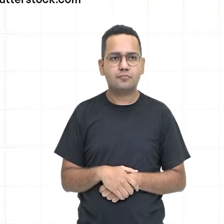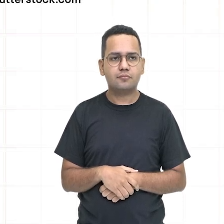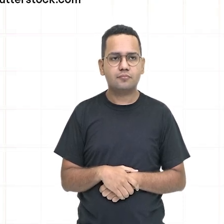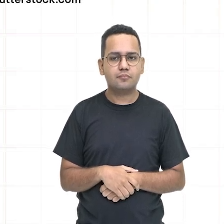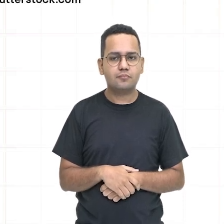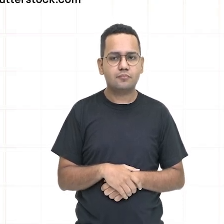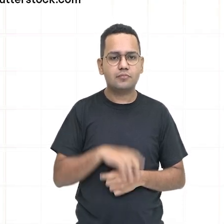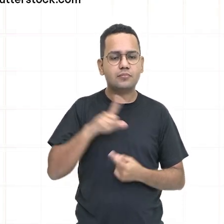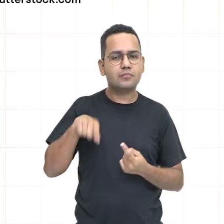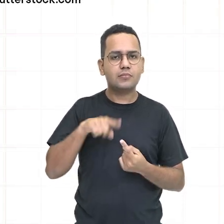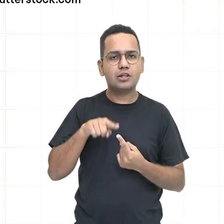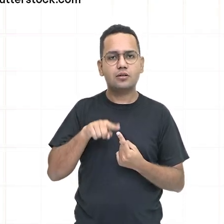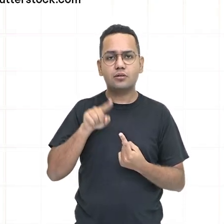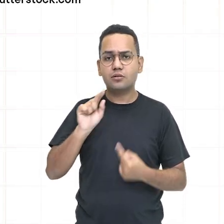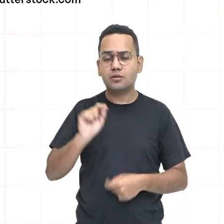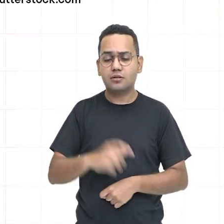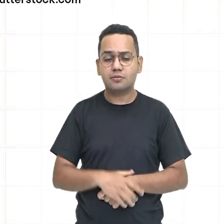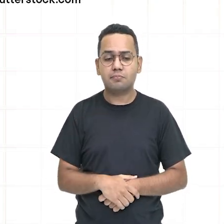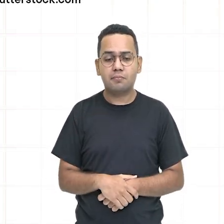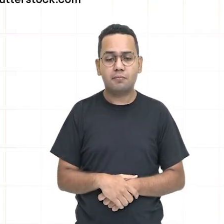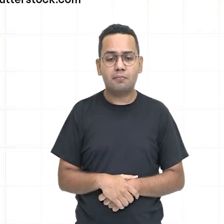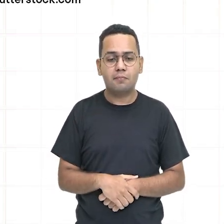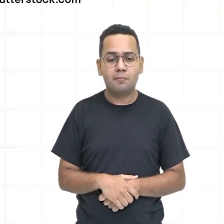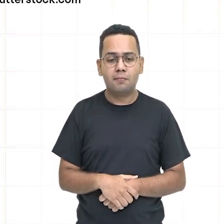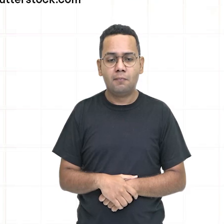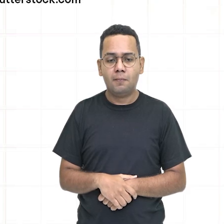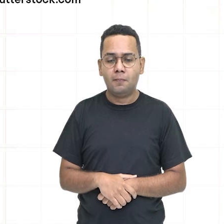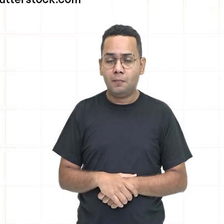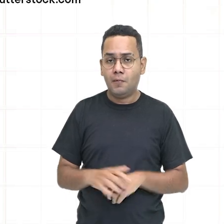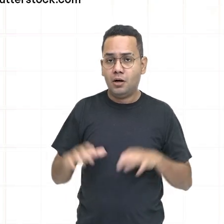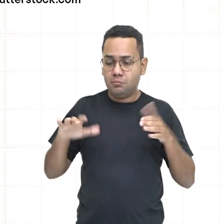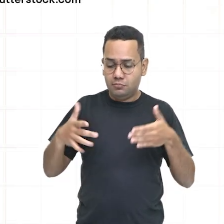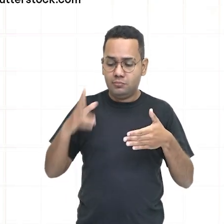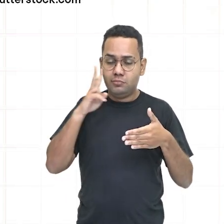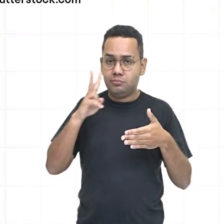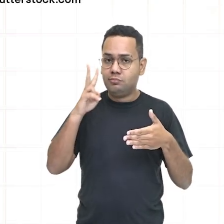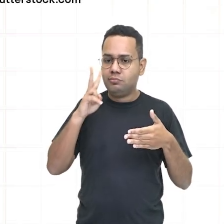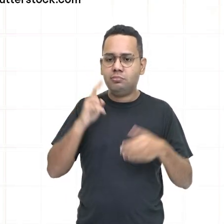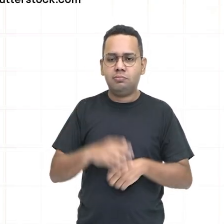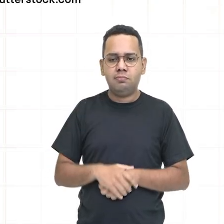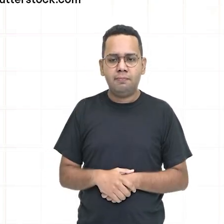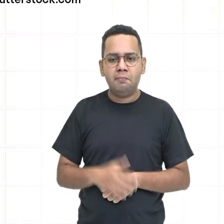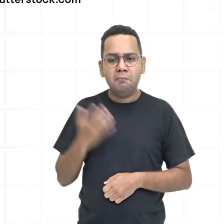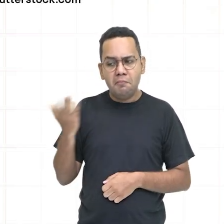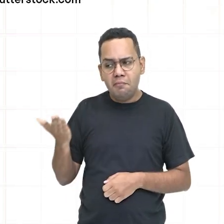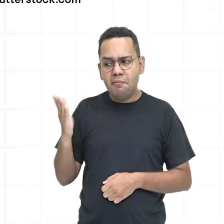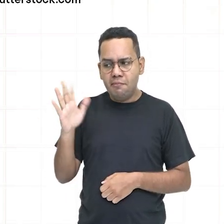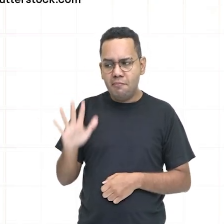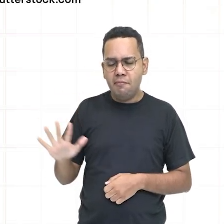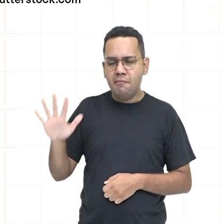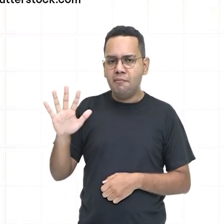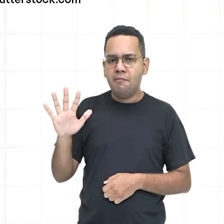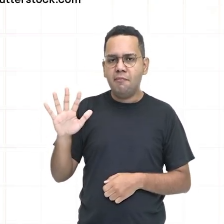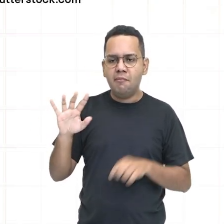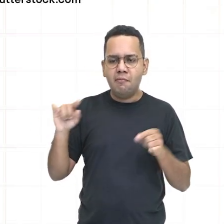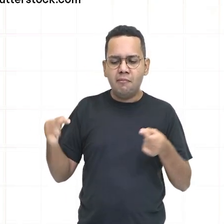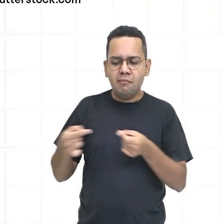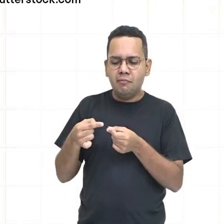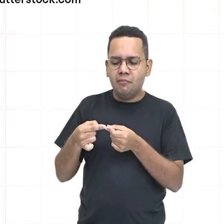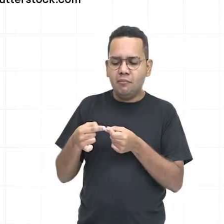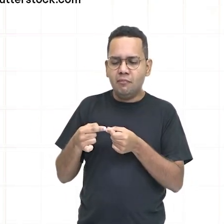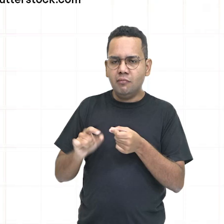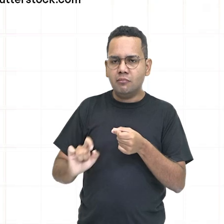gente não esqueça de enfatizar que essa fotografia está se referindo ali